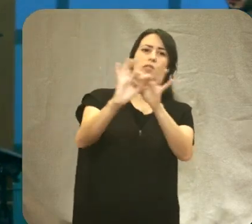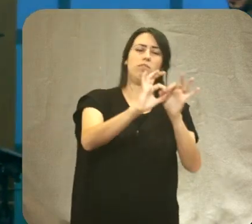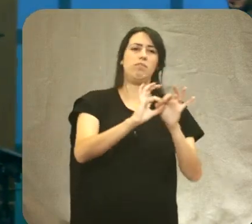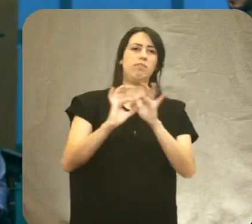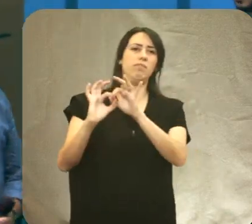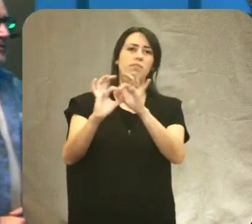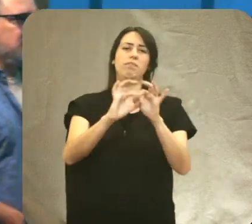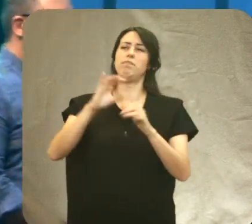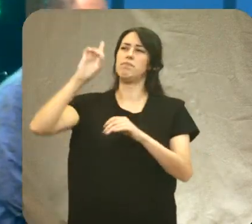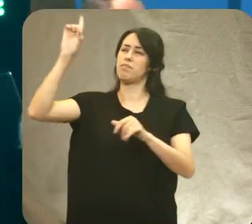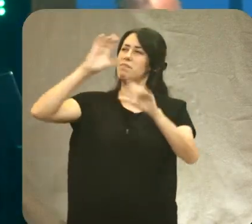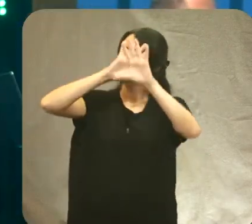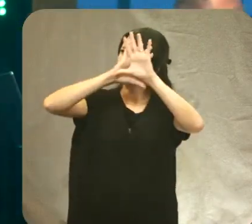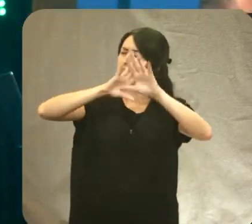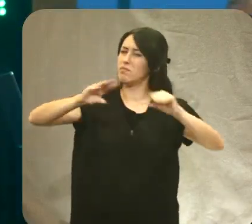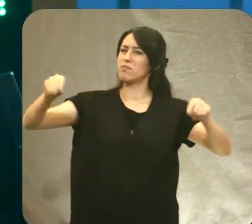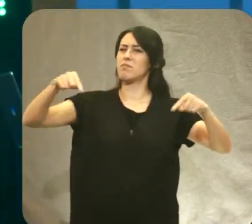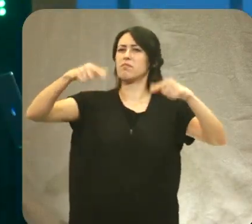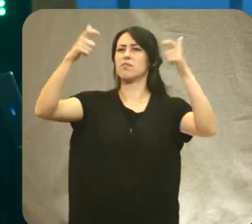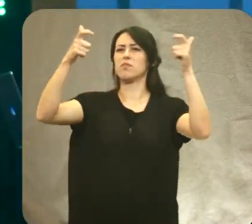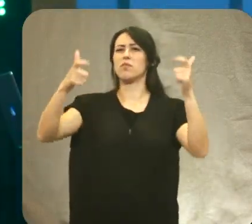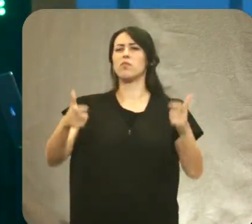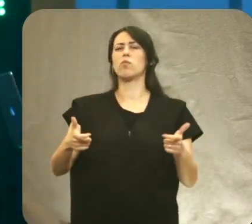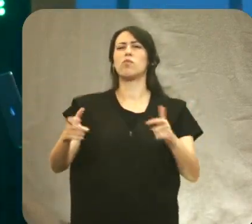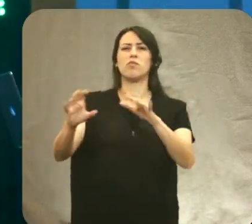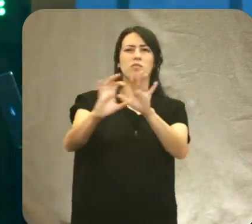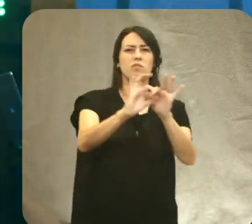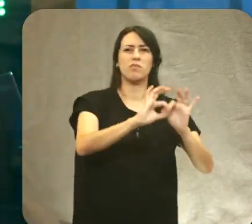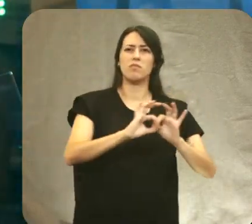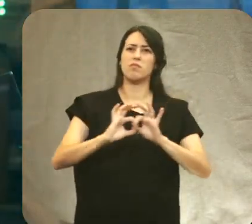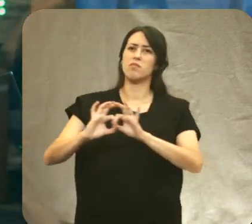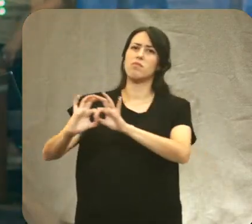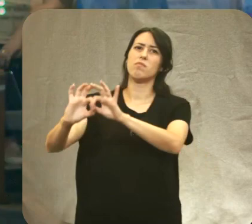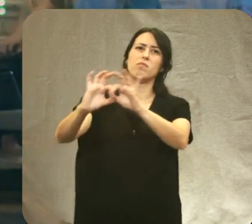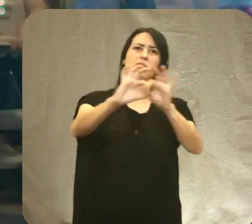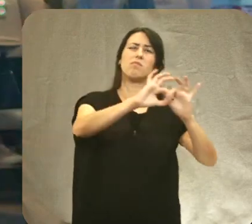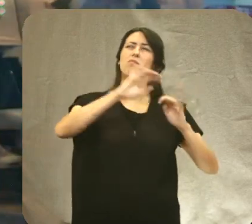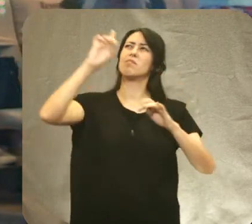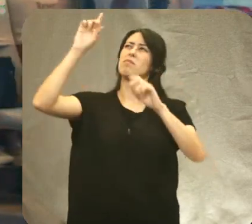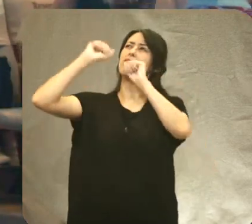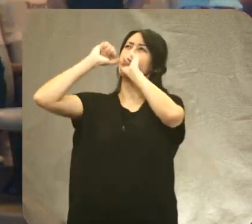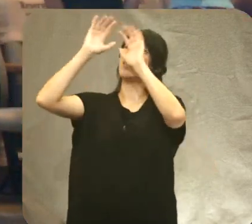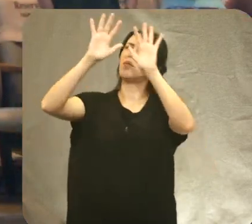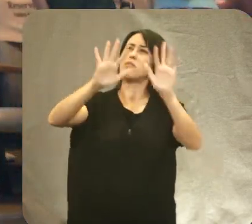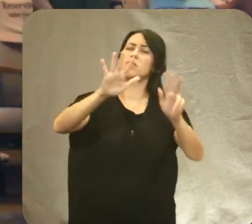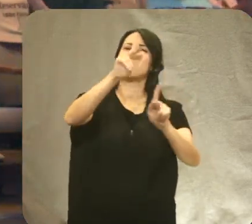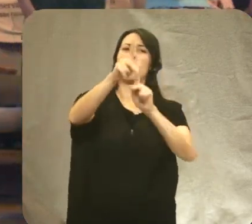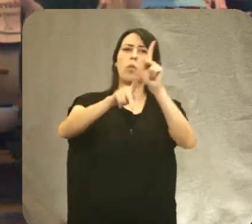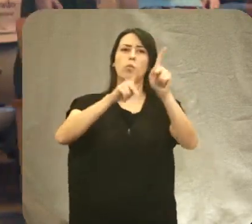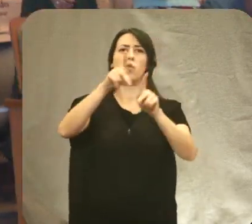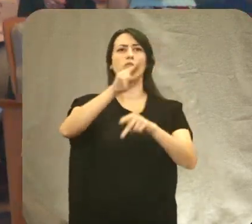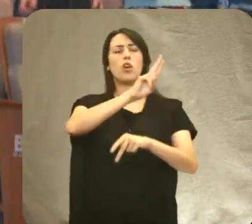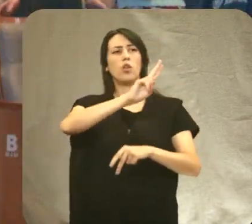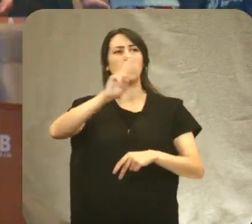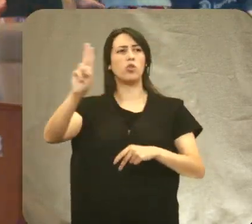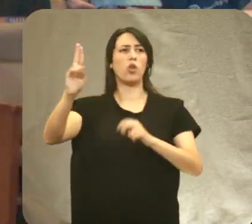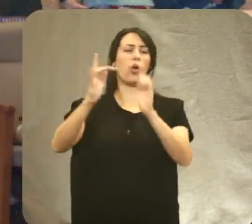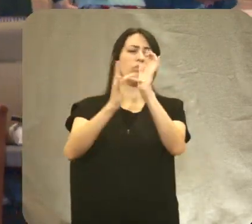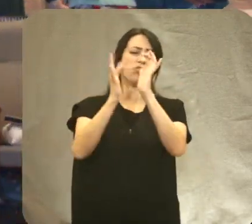Sara essa terra, une a tua igreja, abençoa o teu povo, em nome